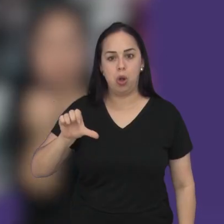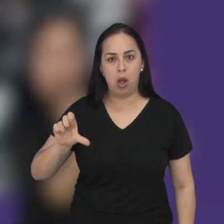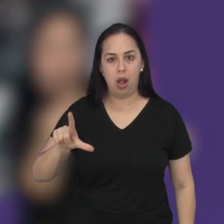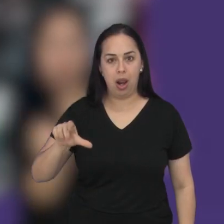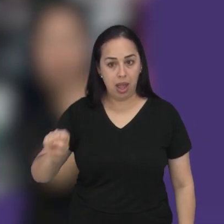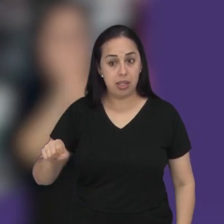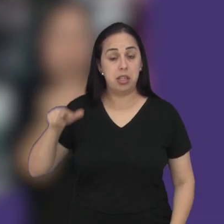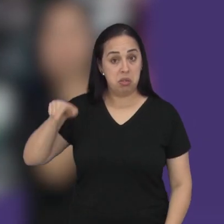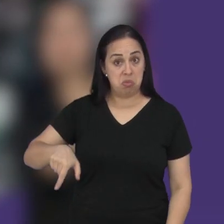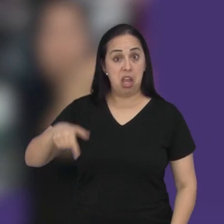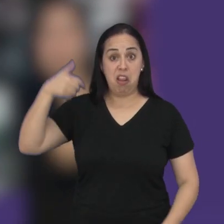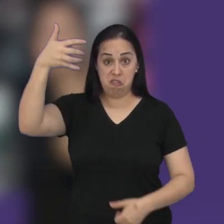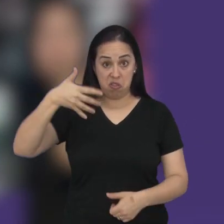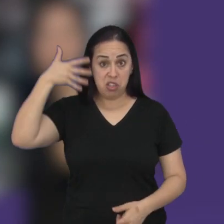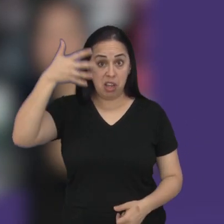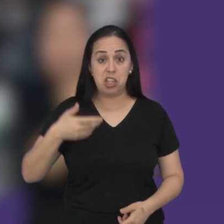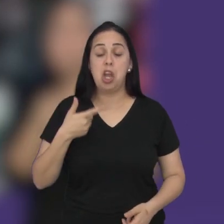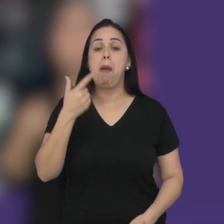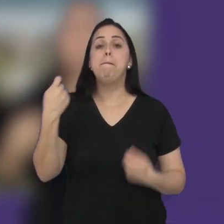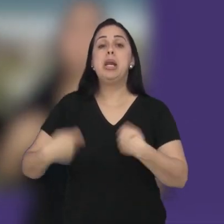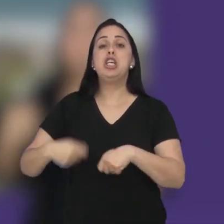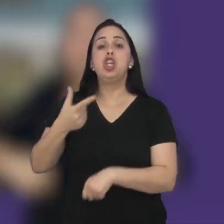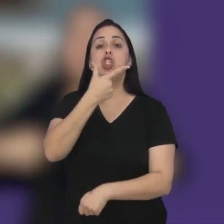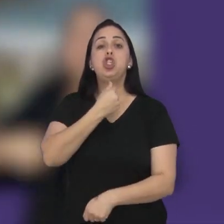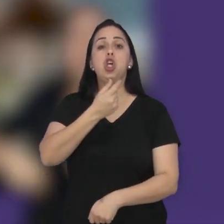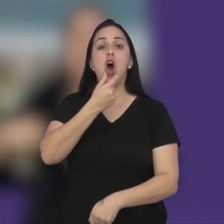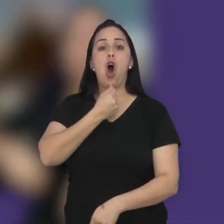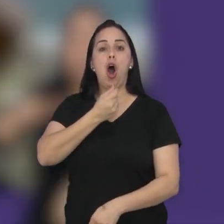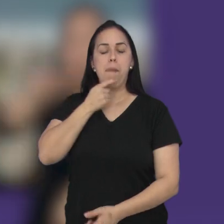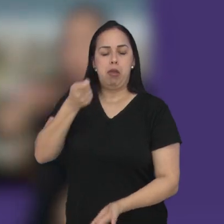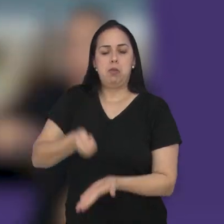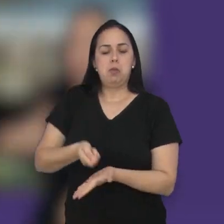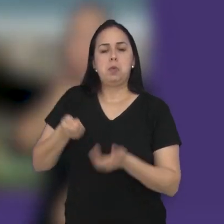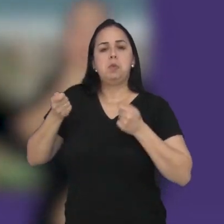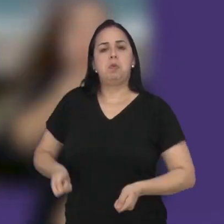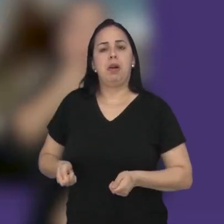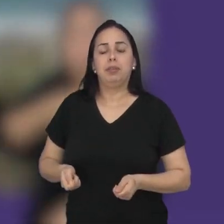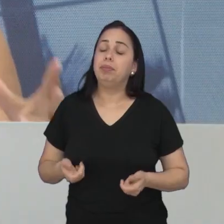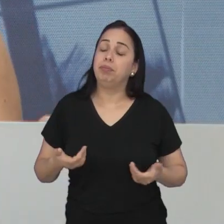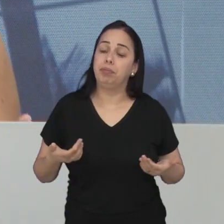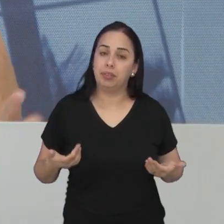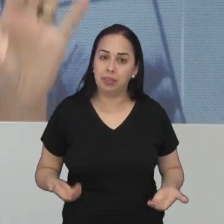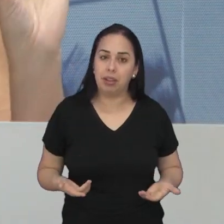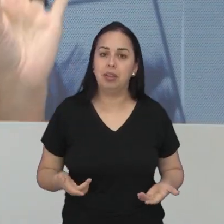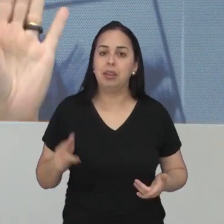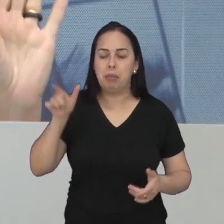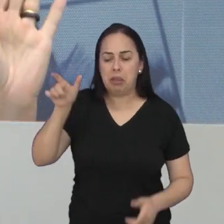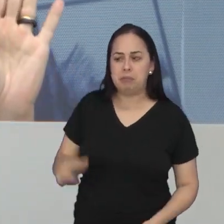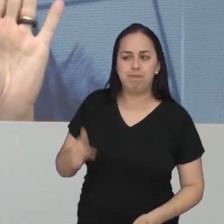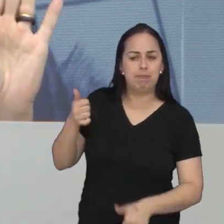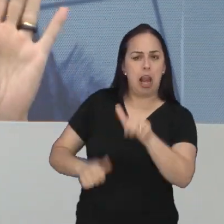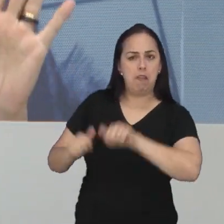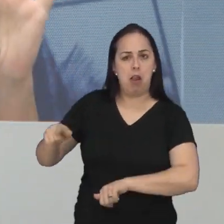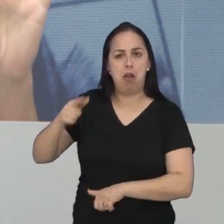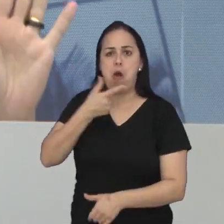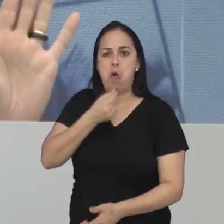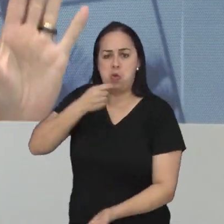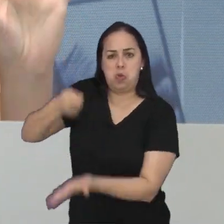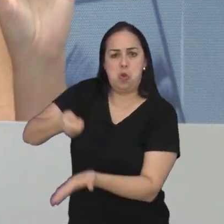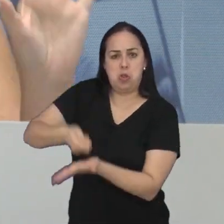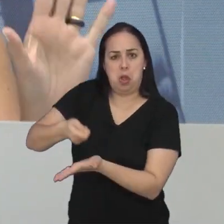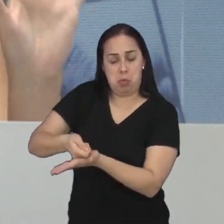que em um discurso falou que o país precisava de homens com mais testosterona. A vereadora avaliou a fala como machista